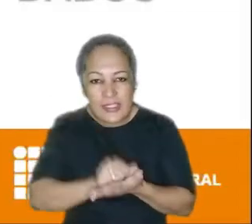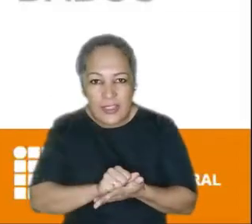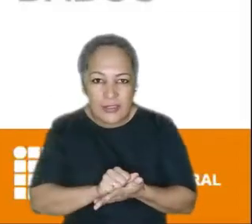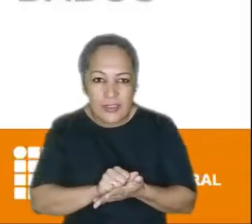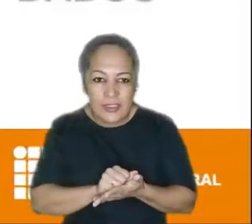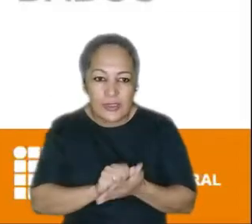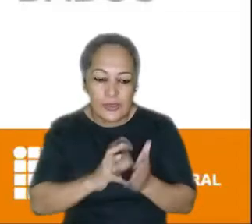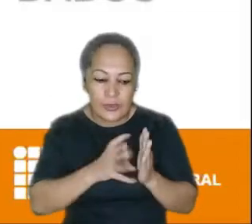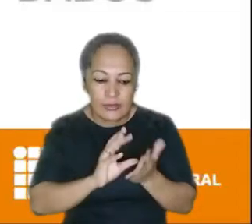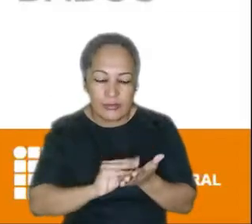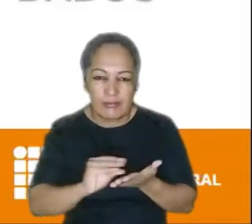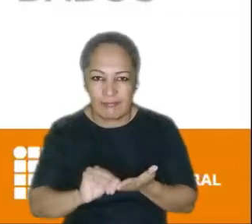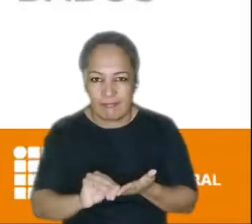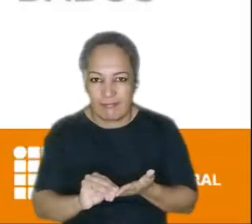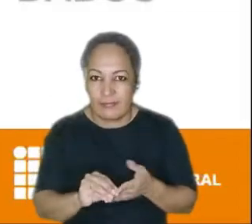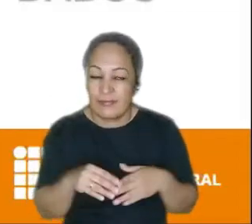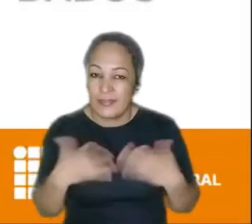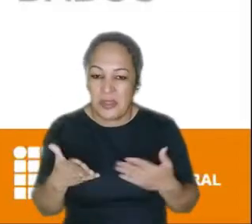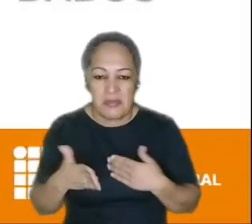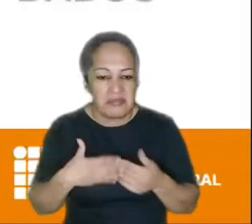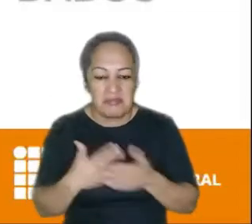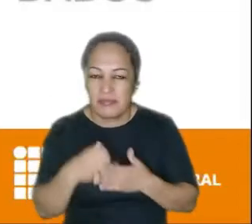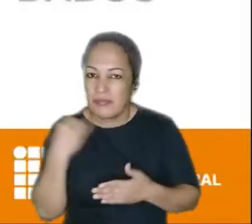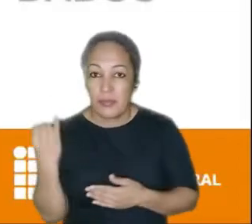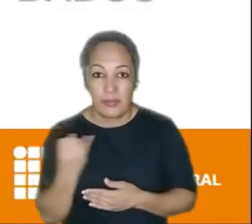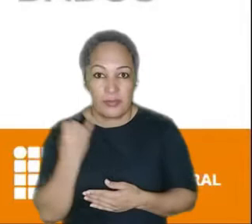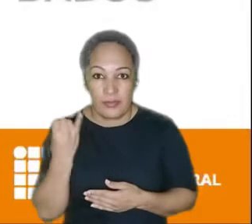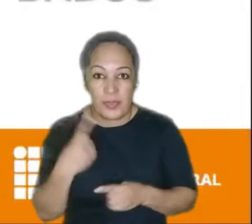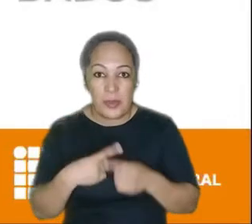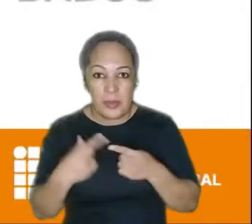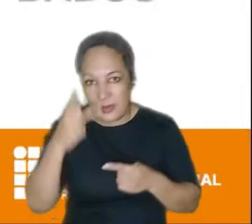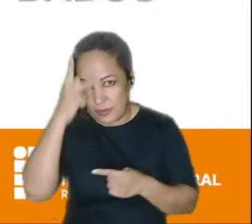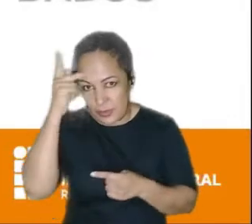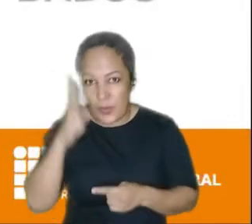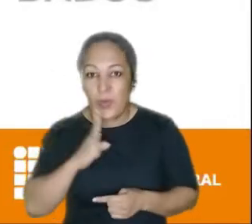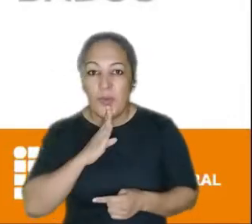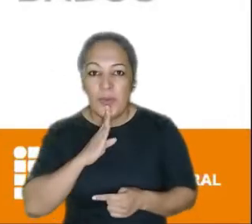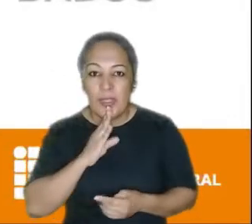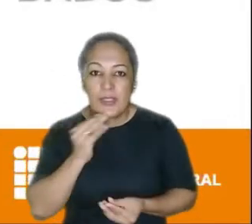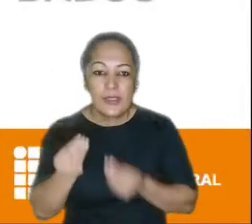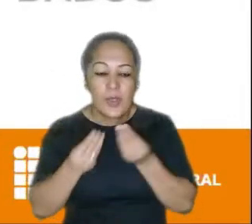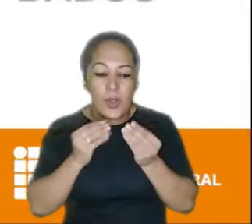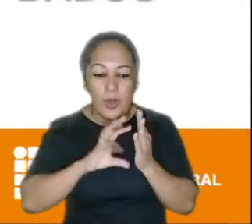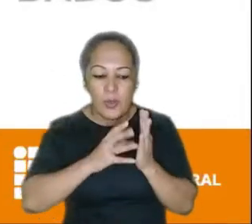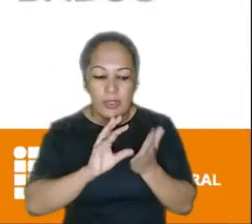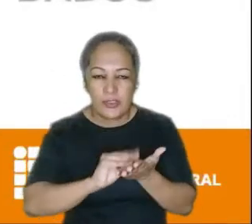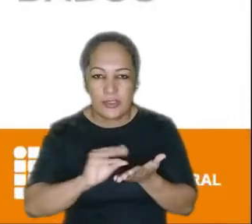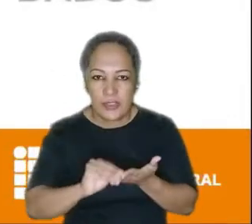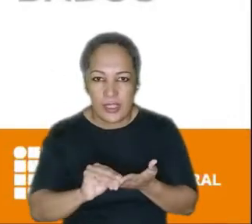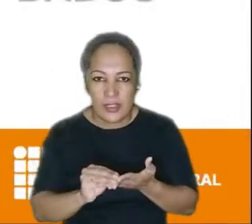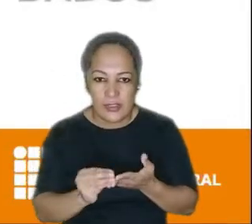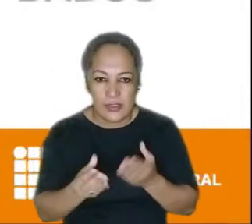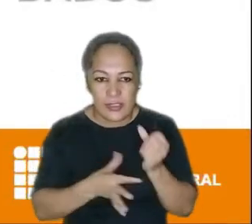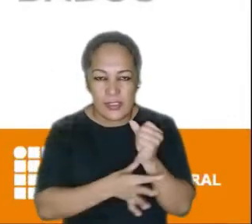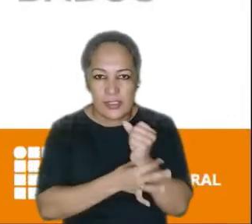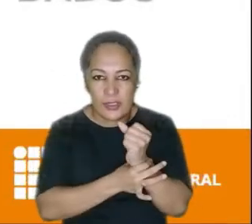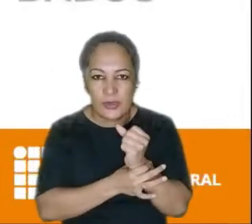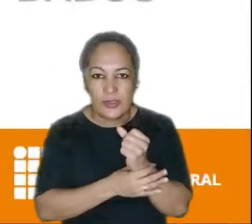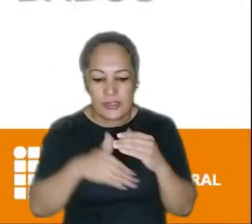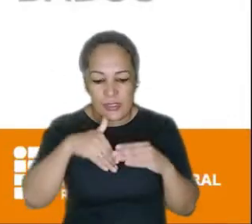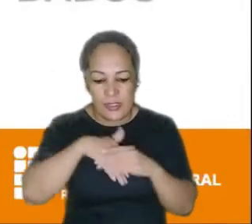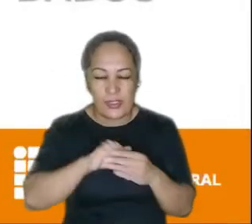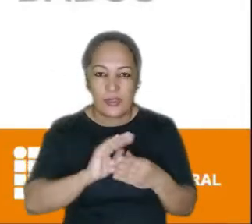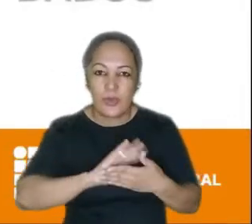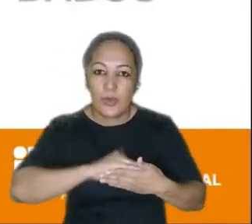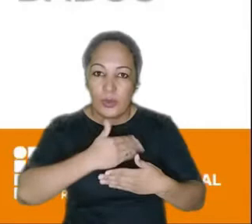Bom, quem conhece como os dados são salvos no computador é um usuário desenvolvedor. Então, a gente vai ter